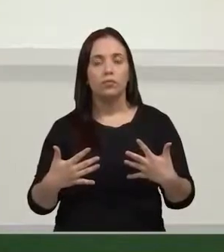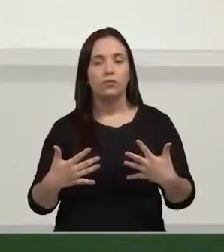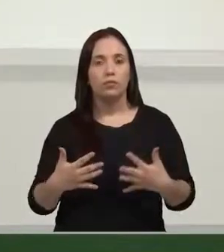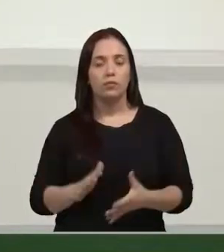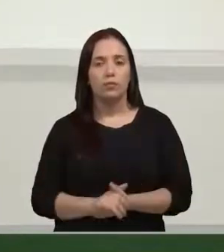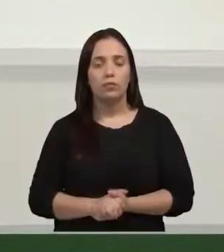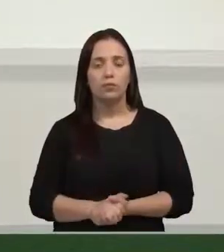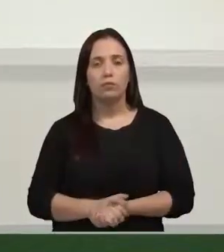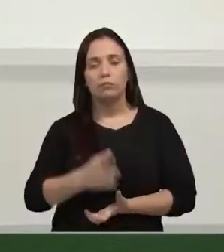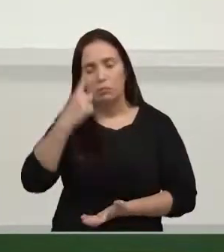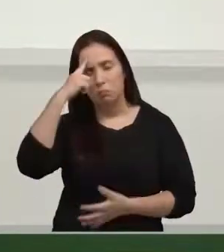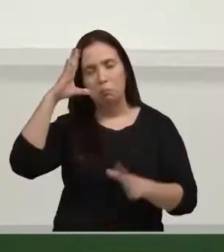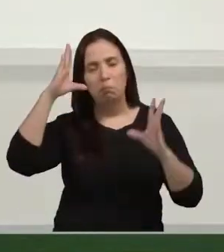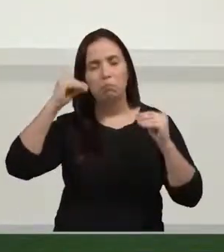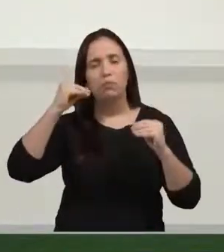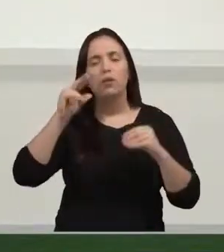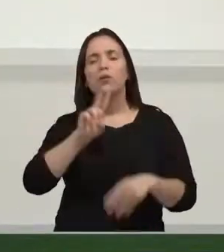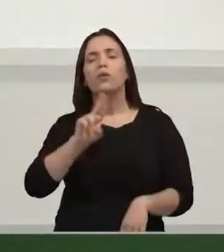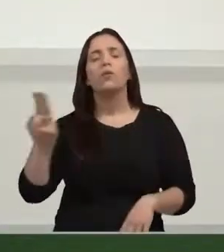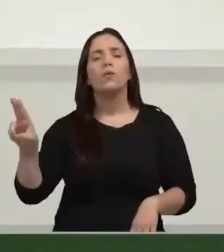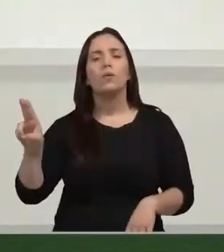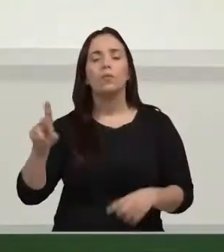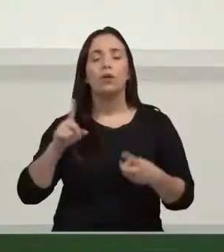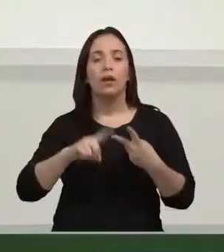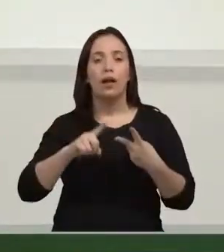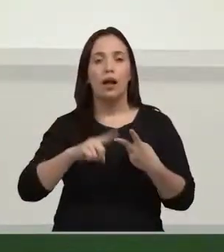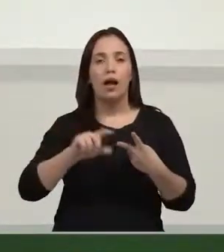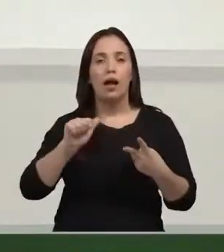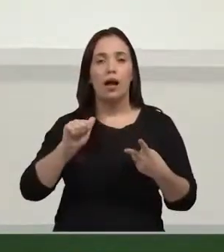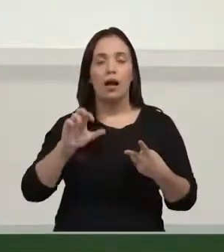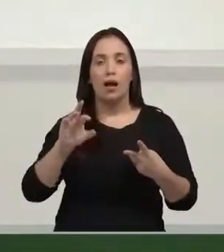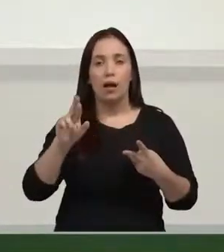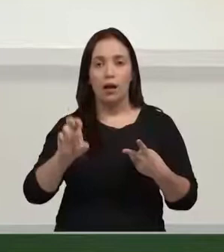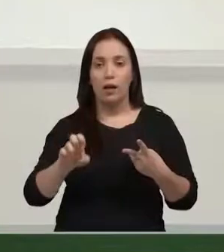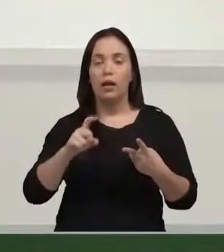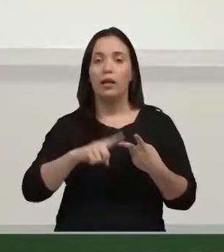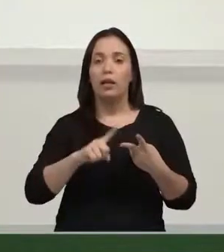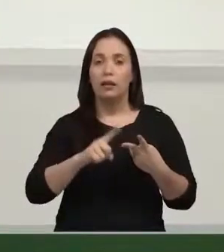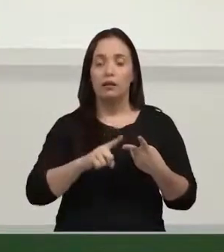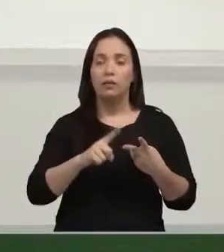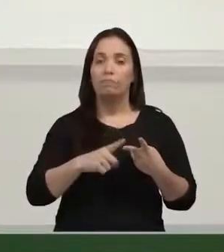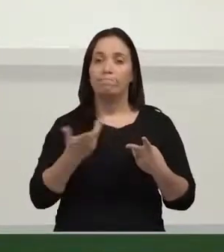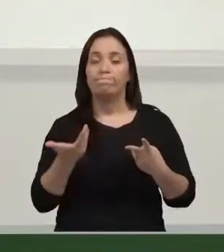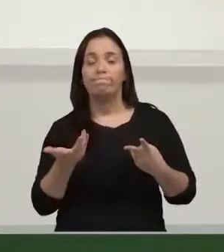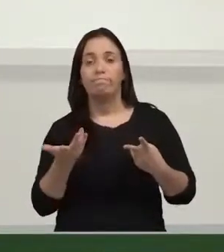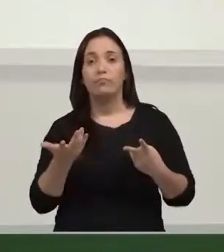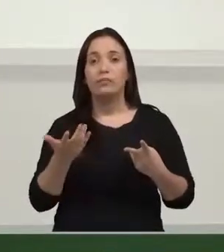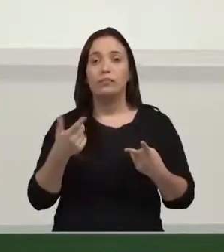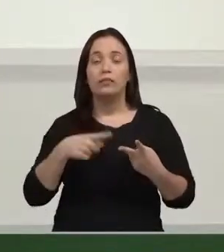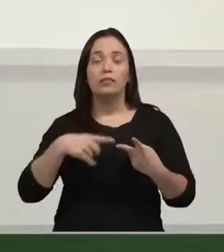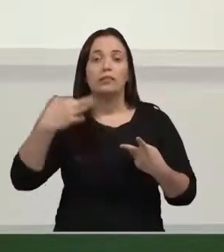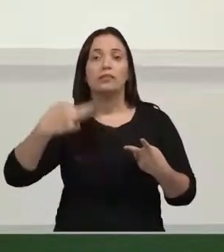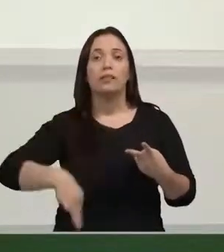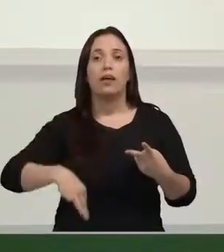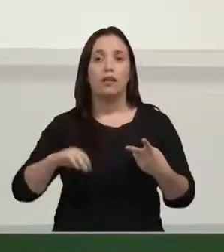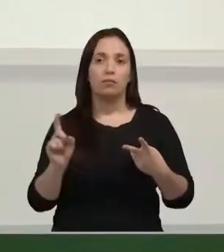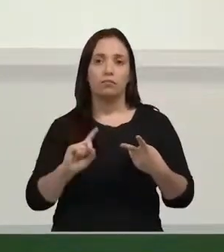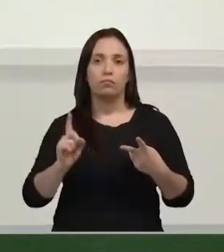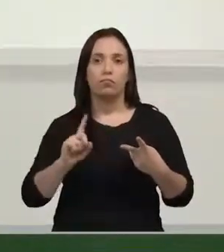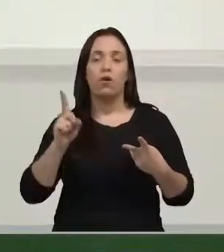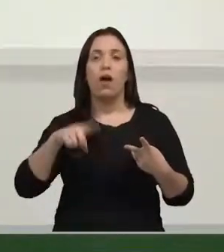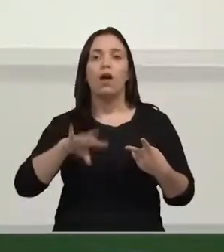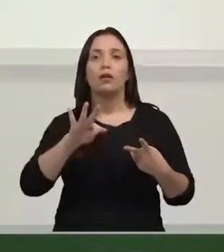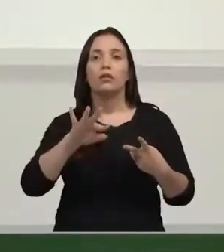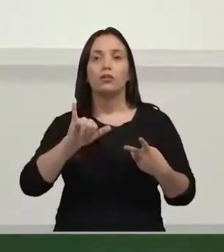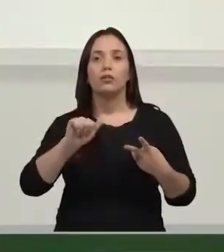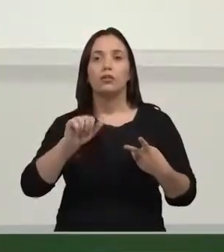Luiz? Deu um branco em mim agora. O governador da Bahia, o do Acre. Do Acre. Esse é o mais arredio, né? Nem tanto. Ele também compreende.